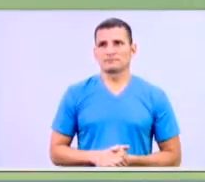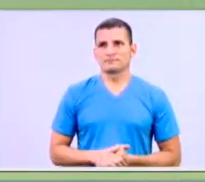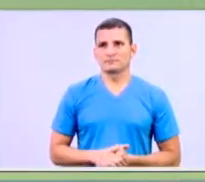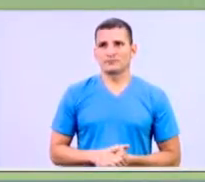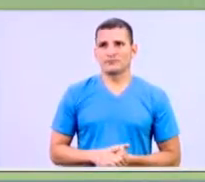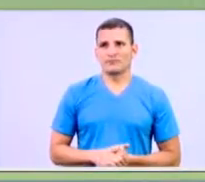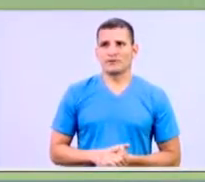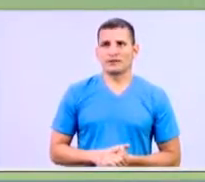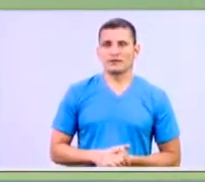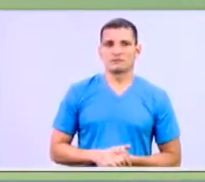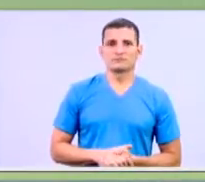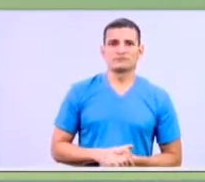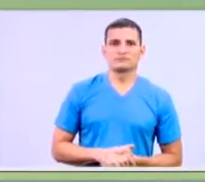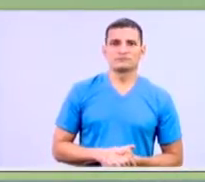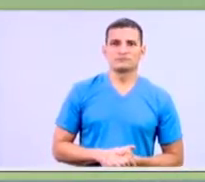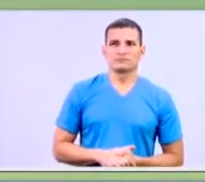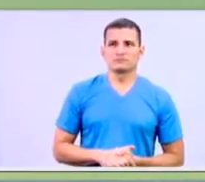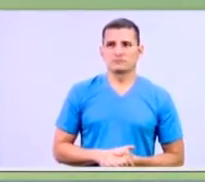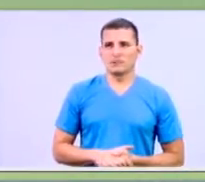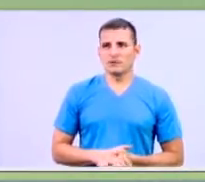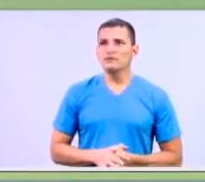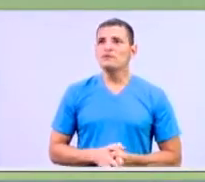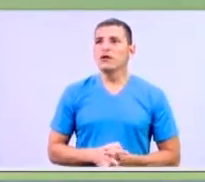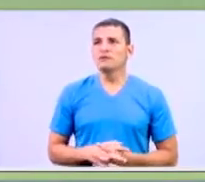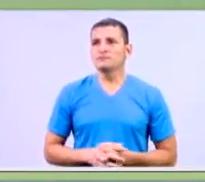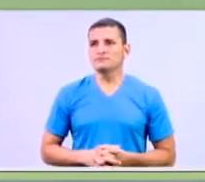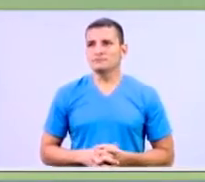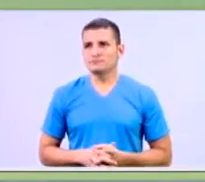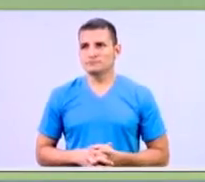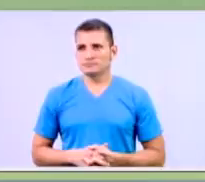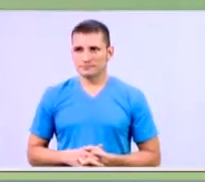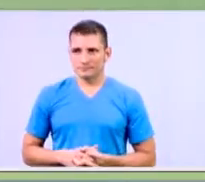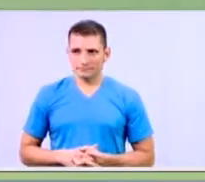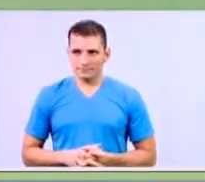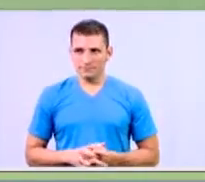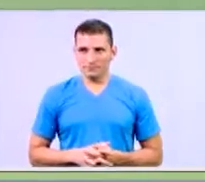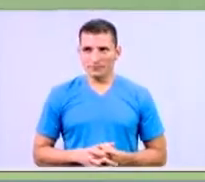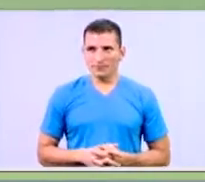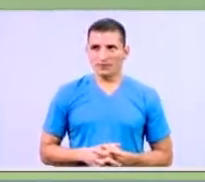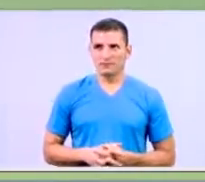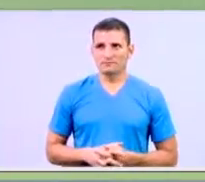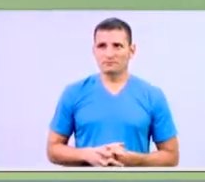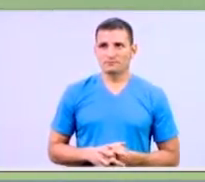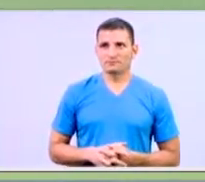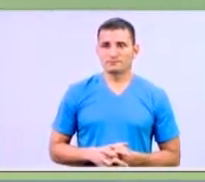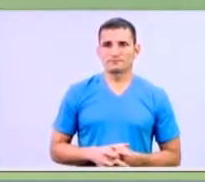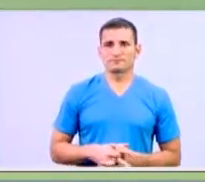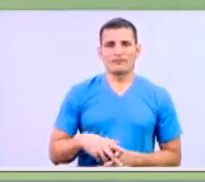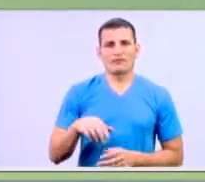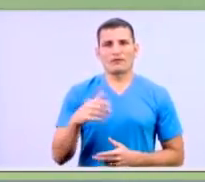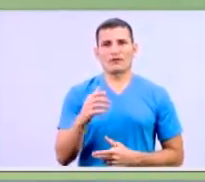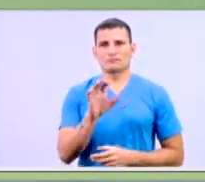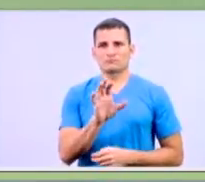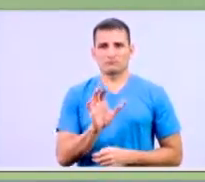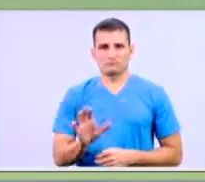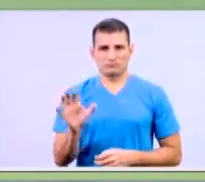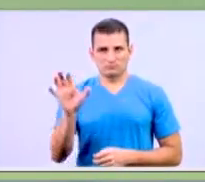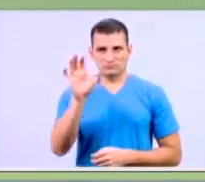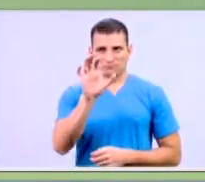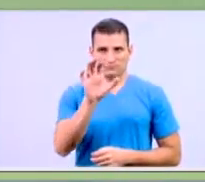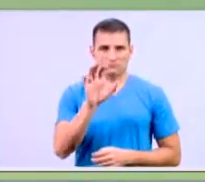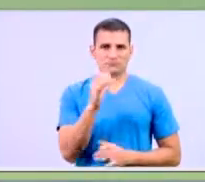nós temos a IANA, então a gente vamos assumir que nem passa por ela. Mas em nível regional